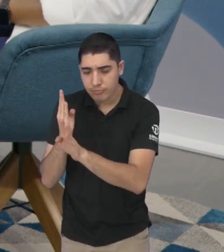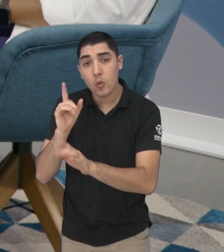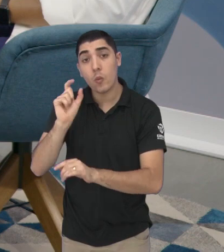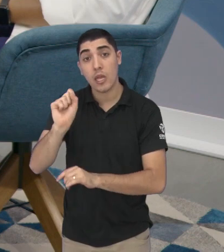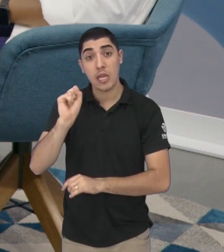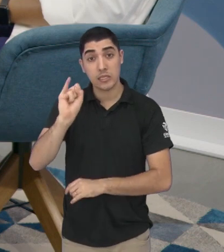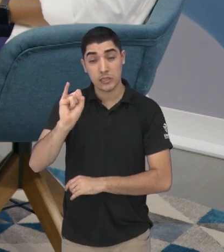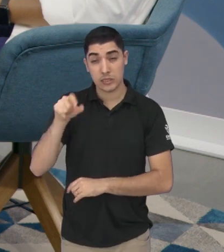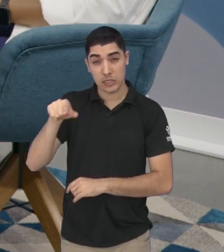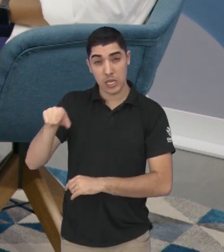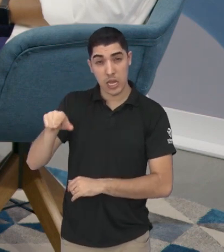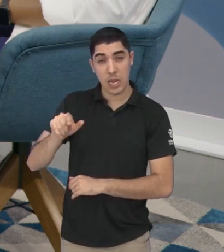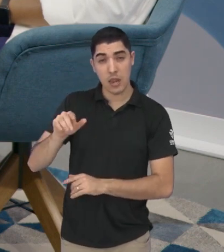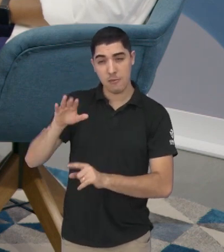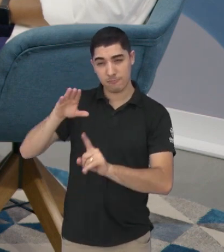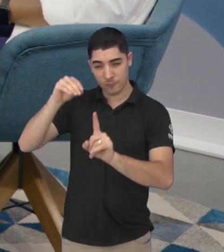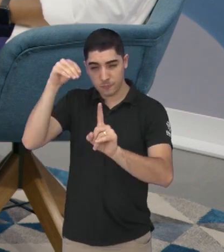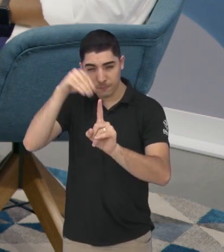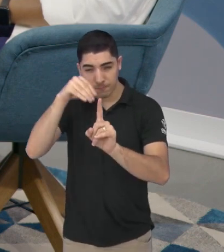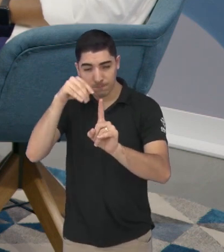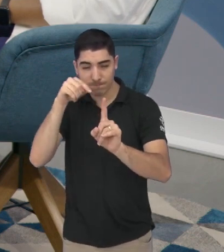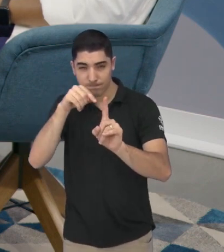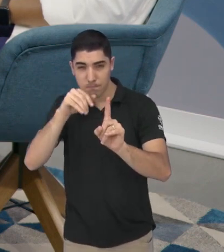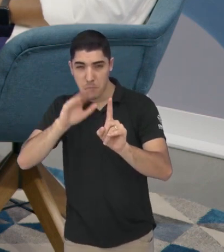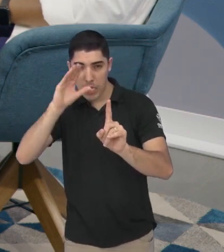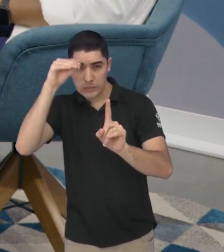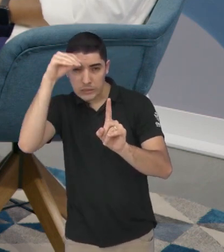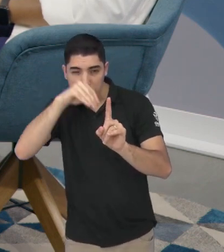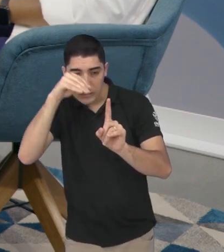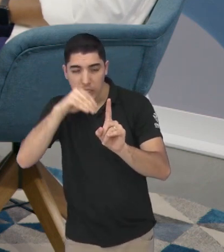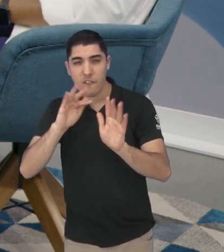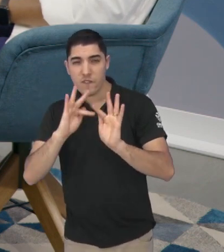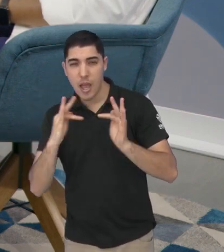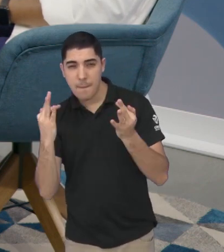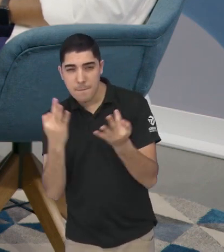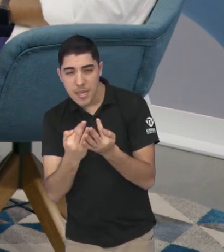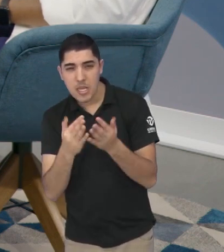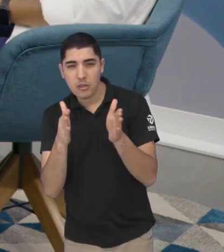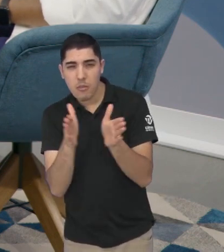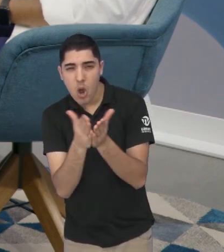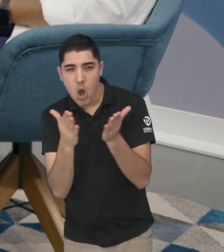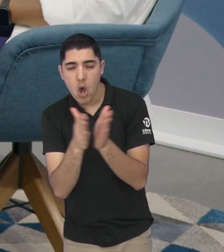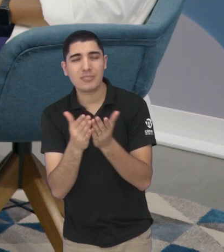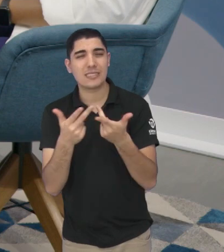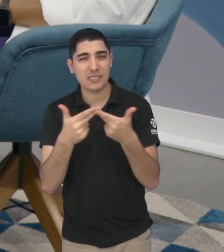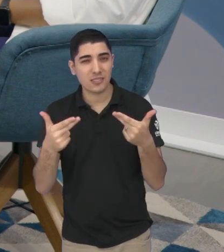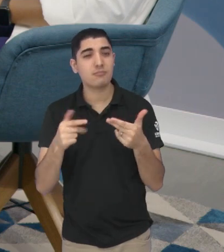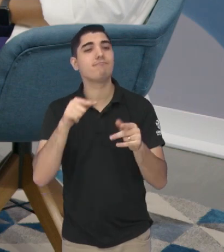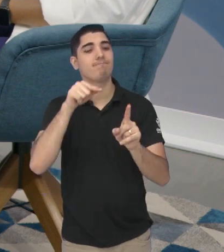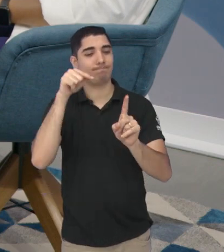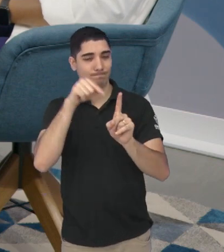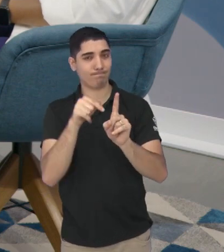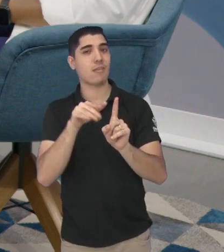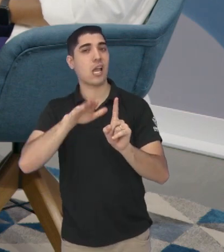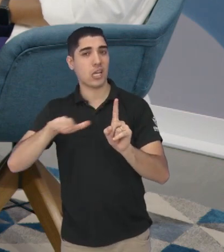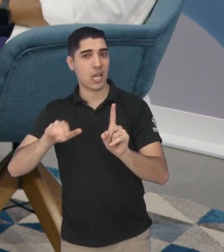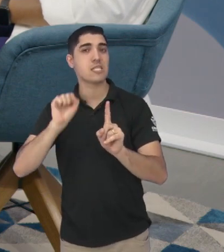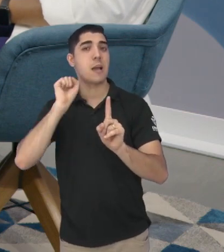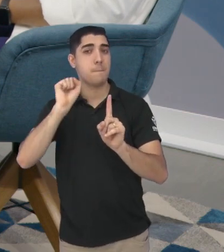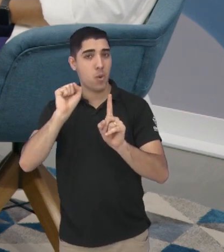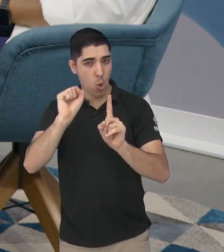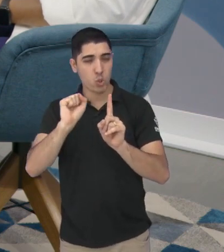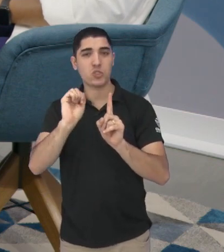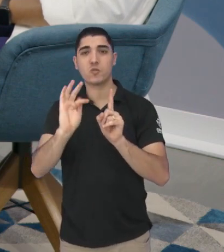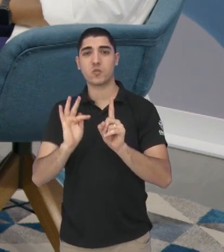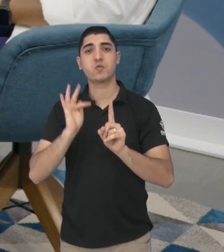que quanto maior a vulnerabilidade social da criança, daquela família, a realidade que ela está inserida, mais chances ela também